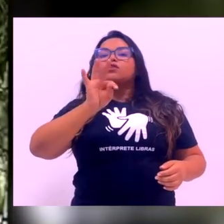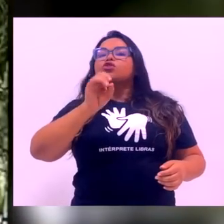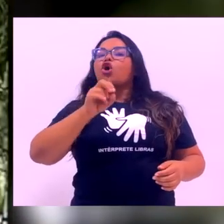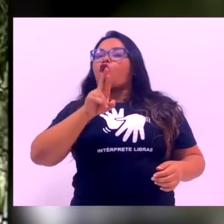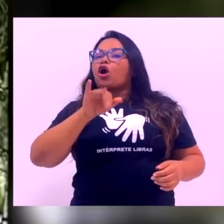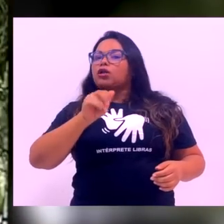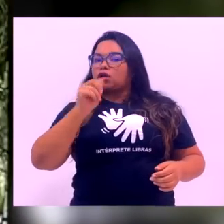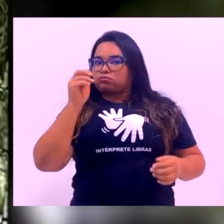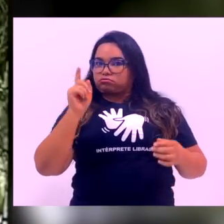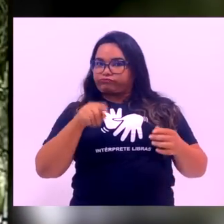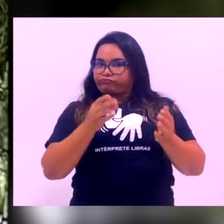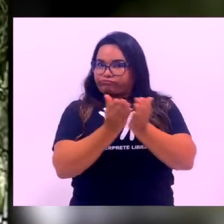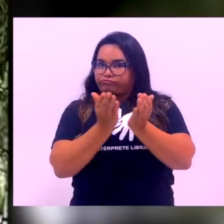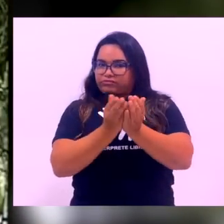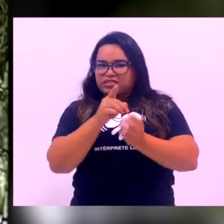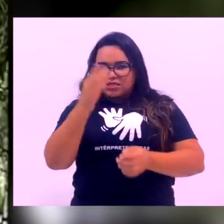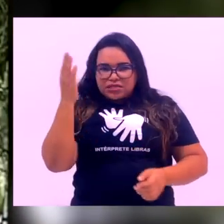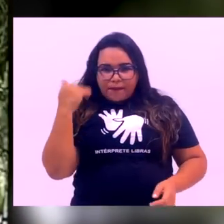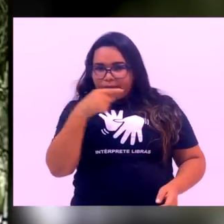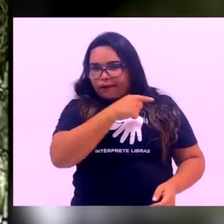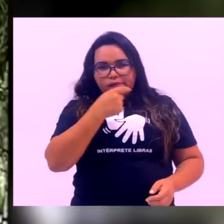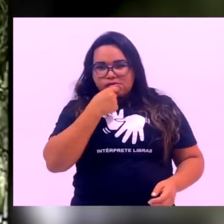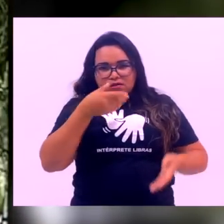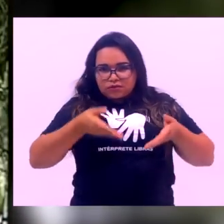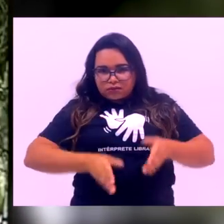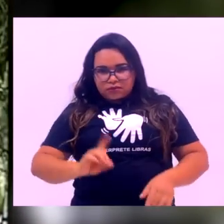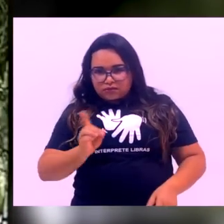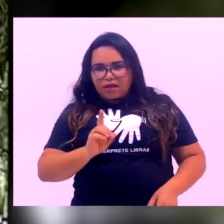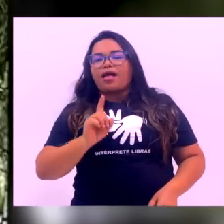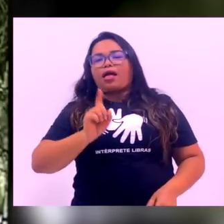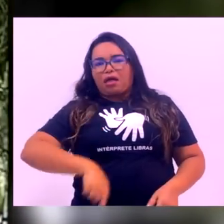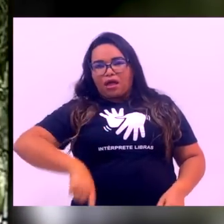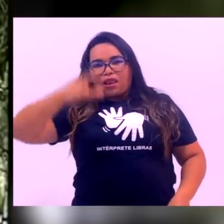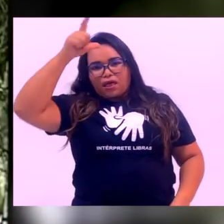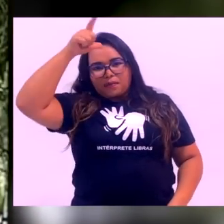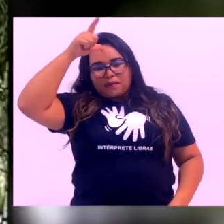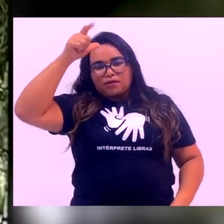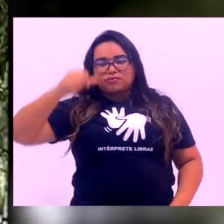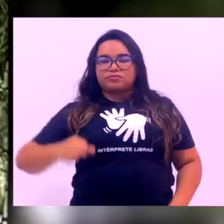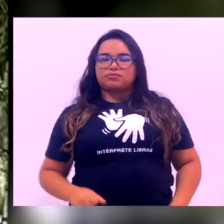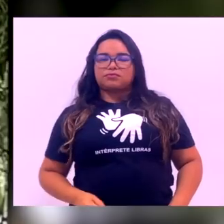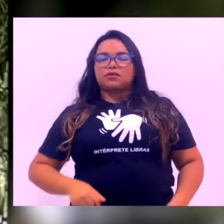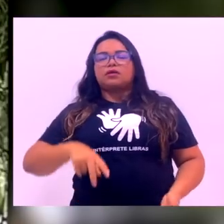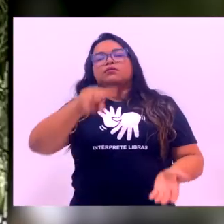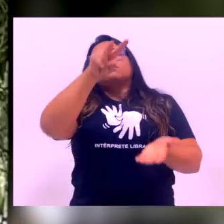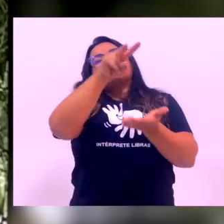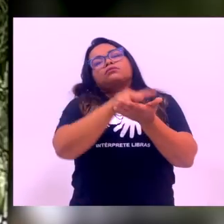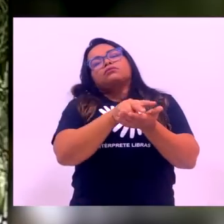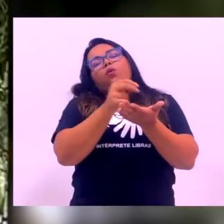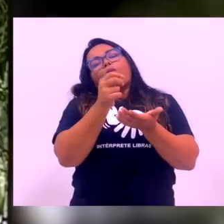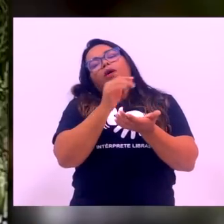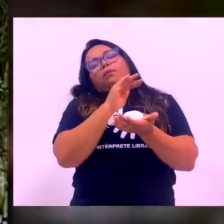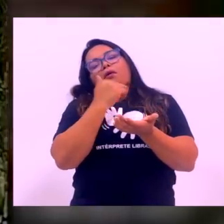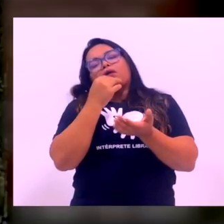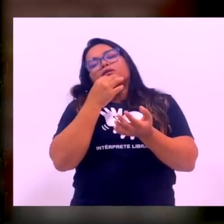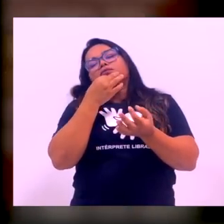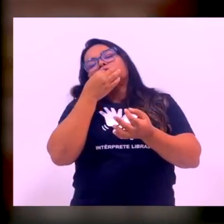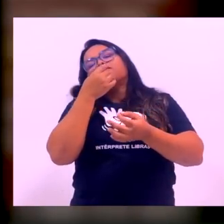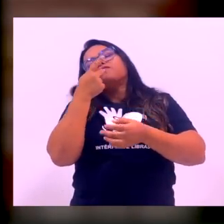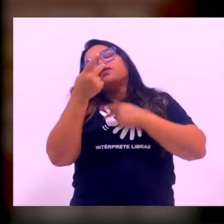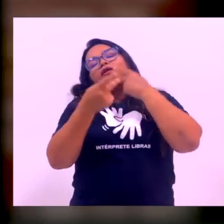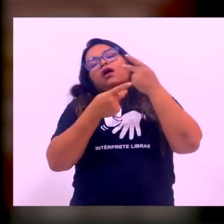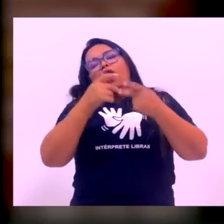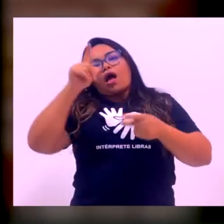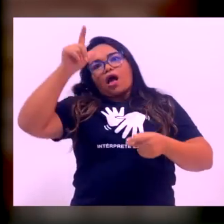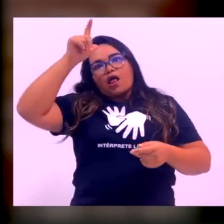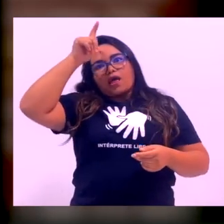rainha Vitória, ela não era inglesa? Vocês sabiam que ela era alemã? Vocês sabiam que no leito de morte ela